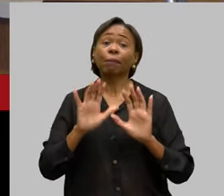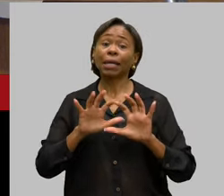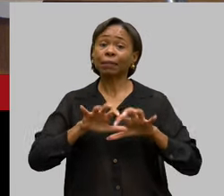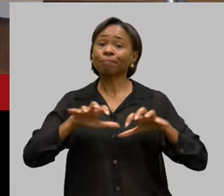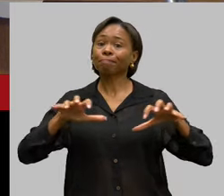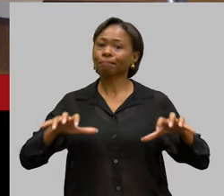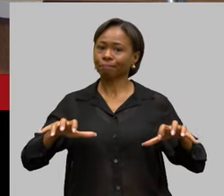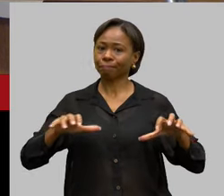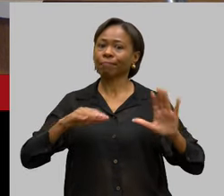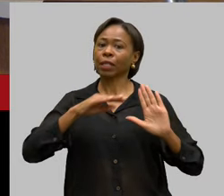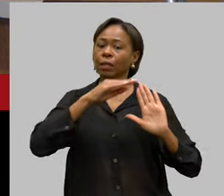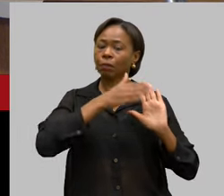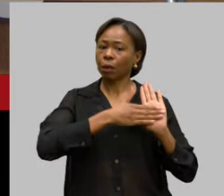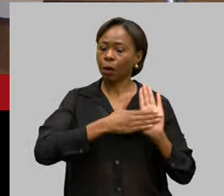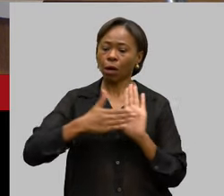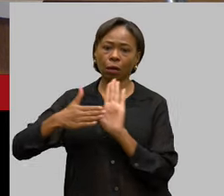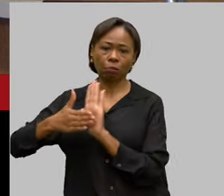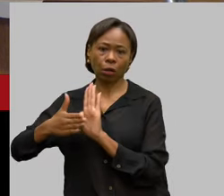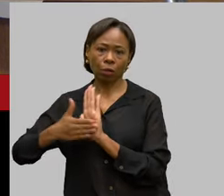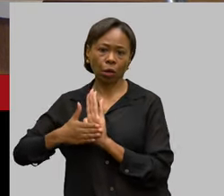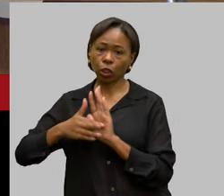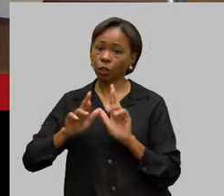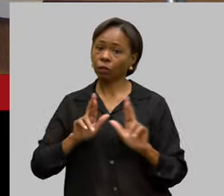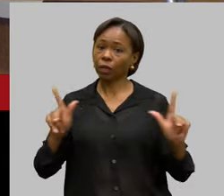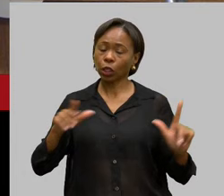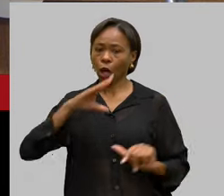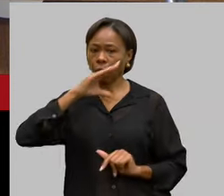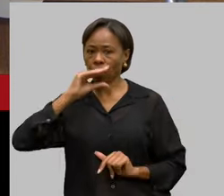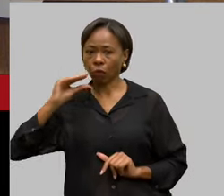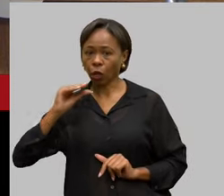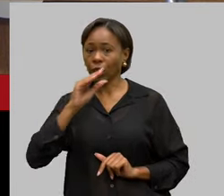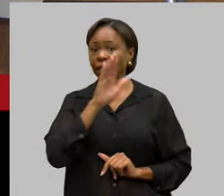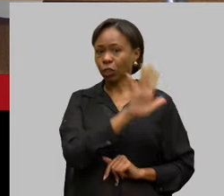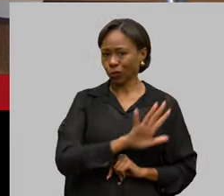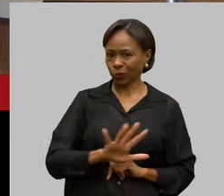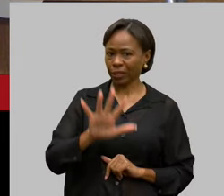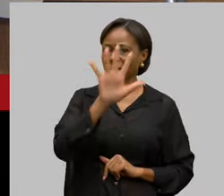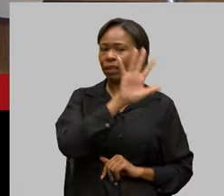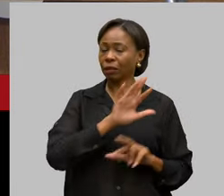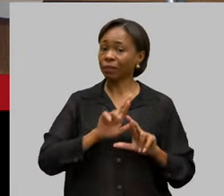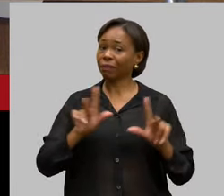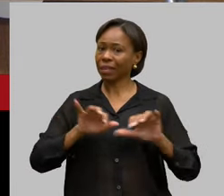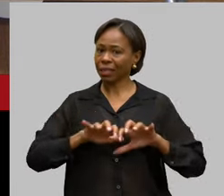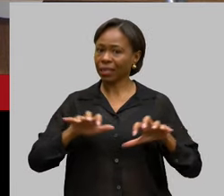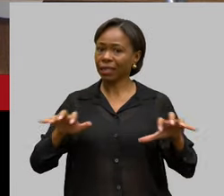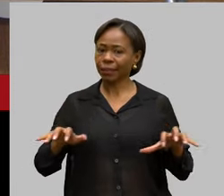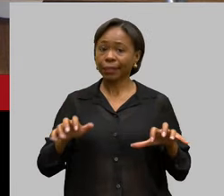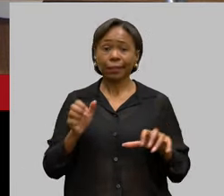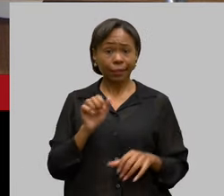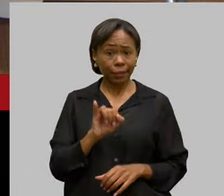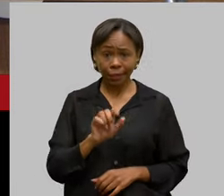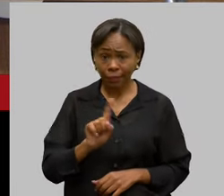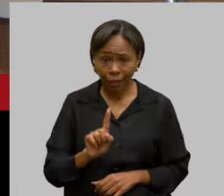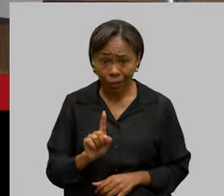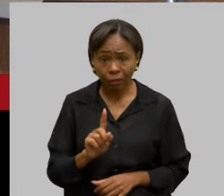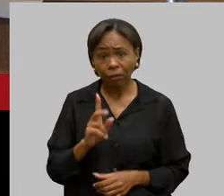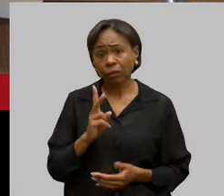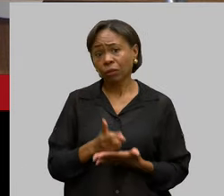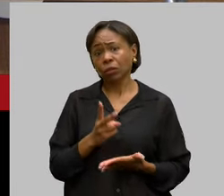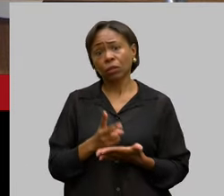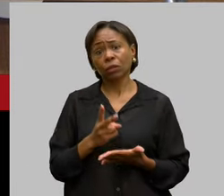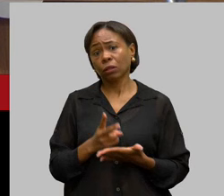Servidores e do regime geral porque senão mais uma vez nós vamos empurrar o problema né para debaixo do